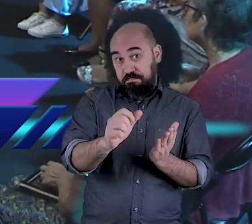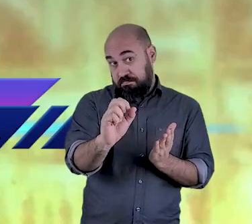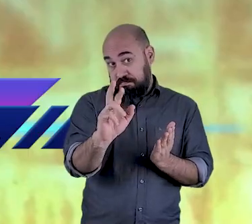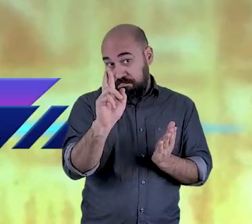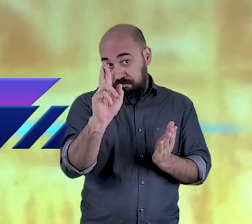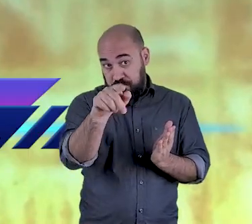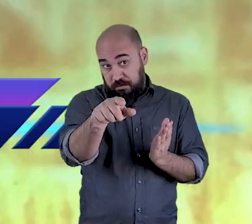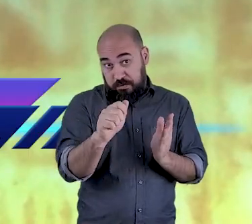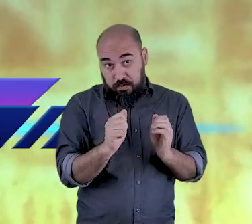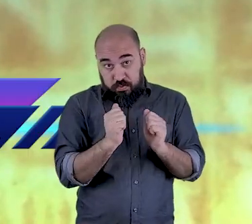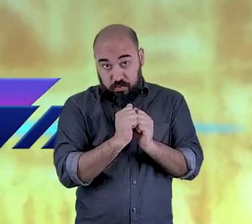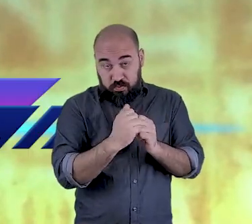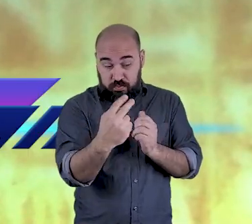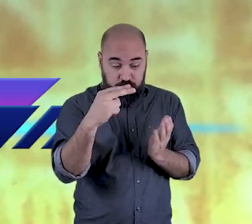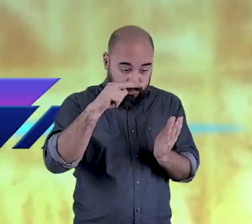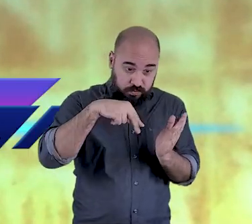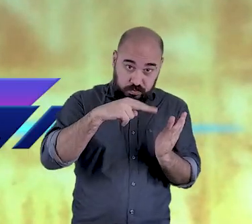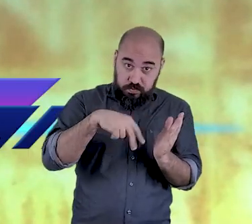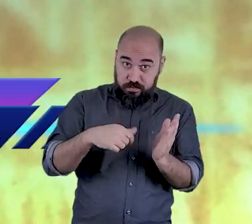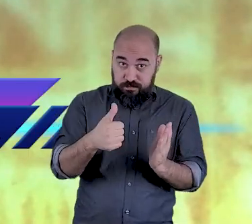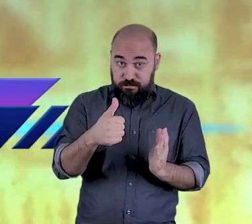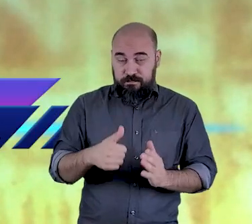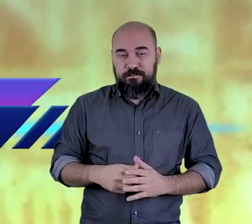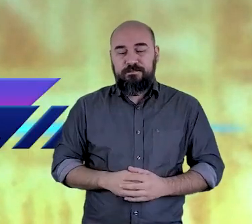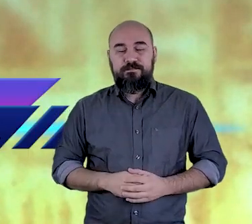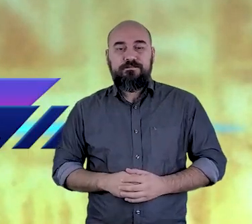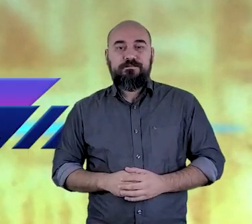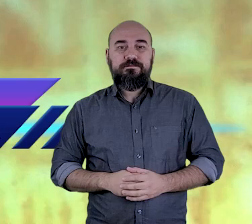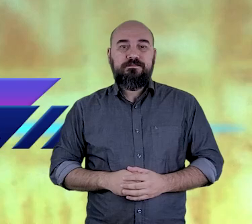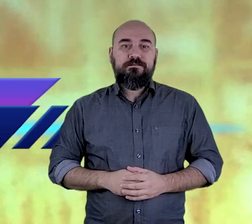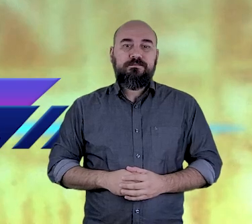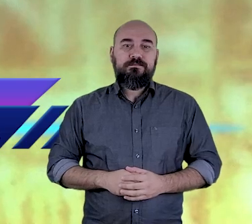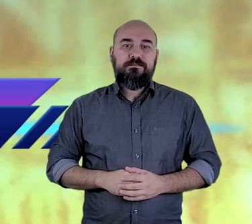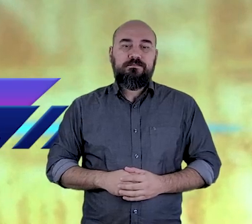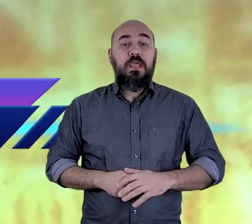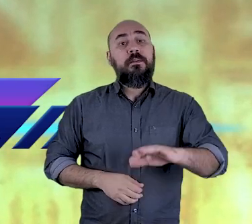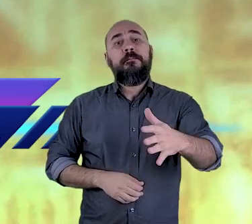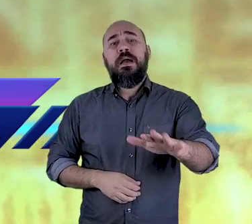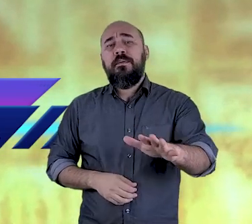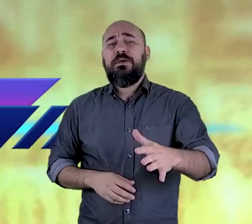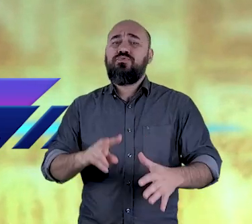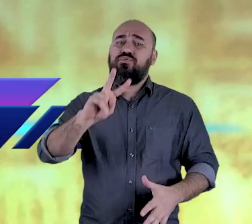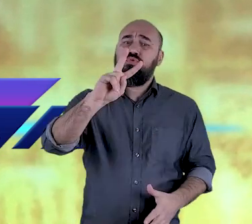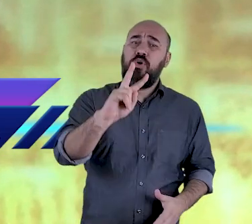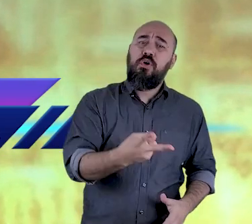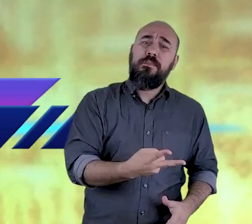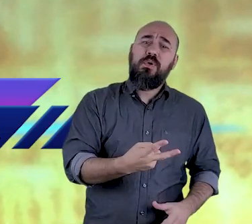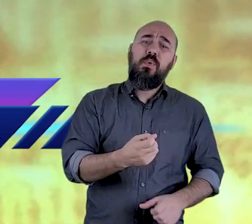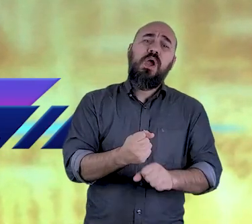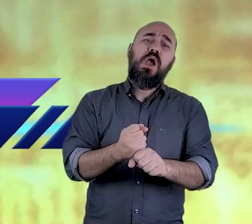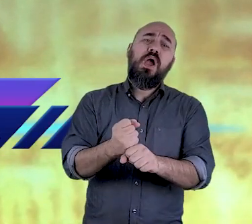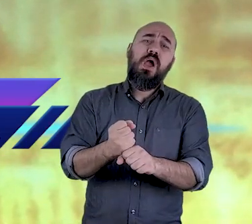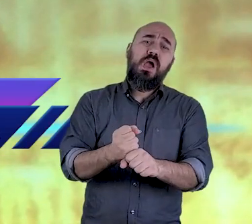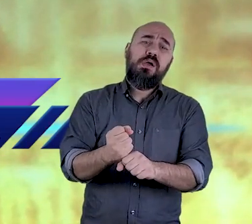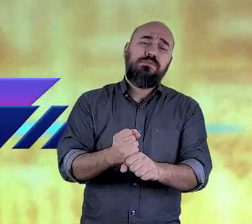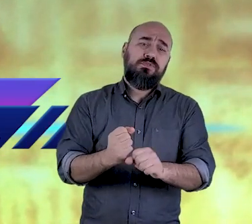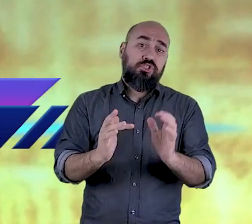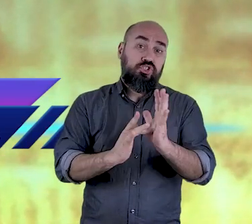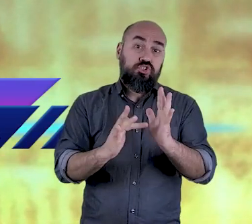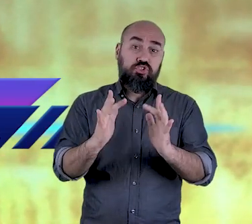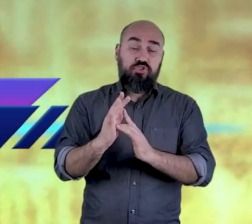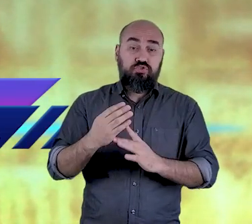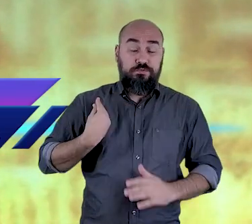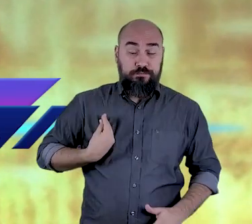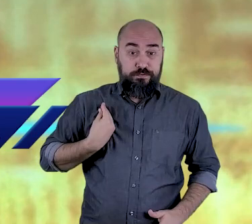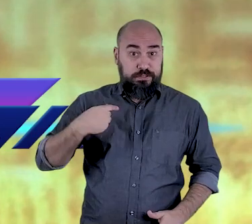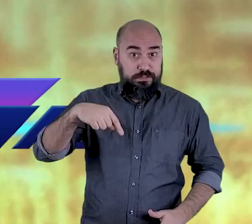a sua Bíblia aí há mais de dois mil anos quando Jesus viveu aqui na